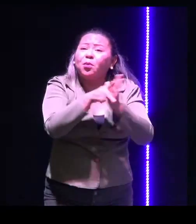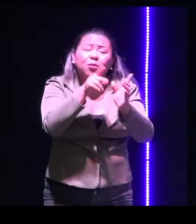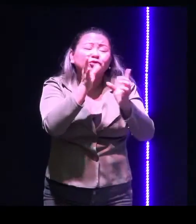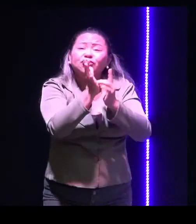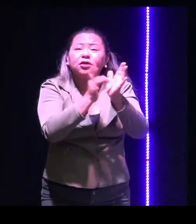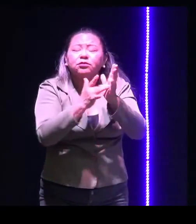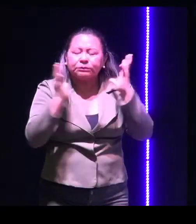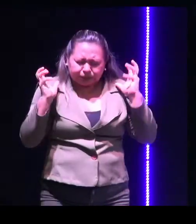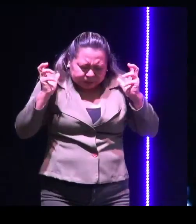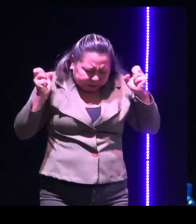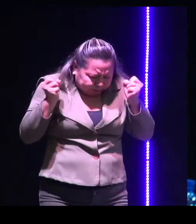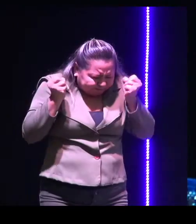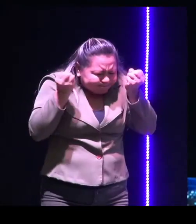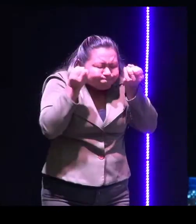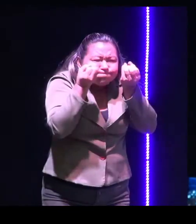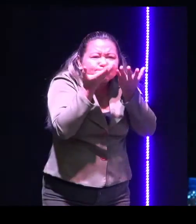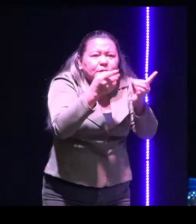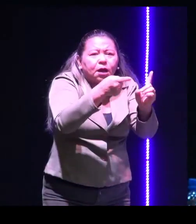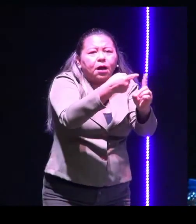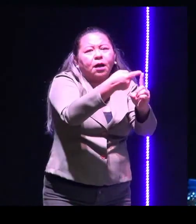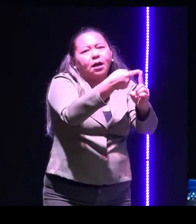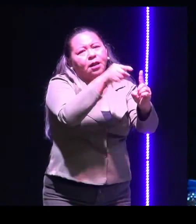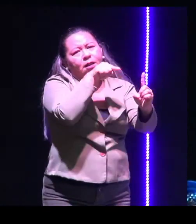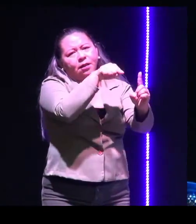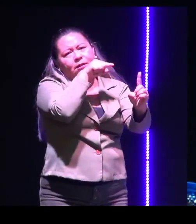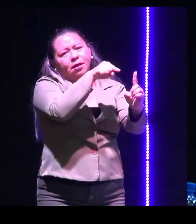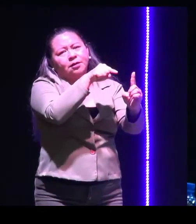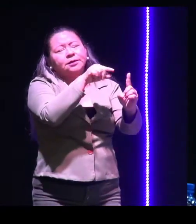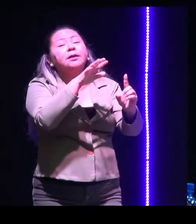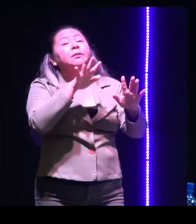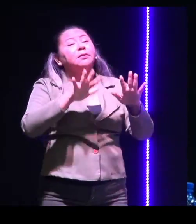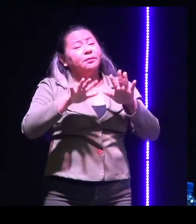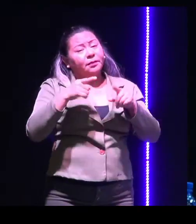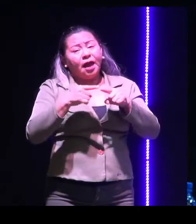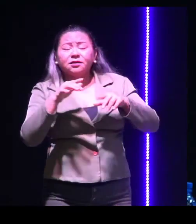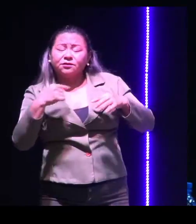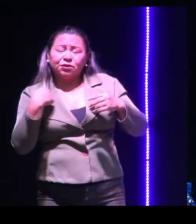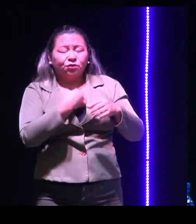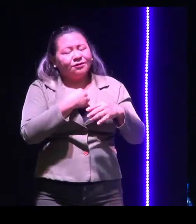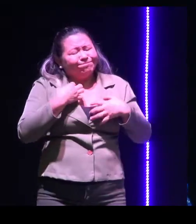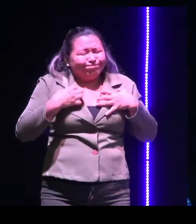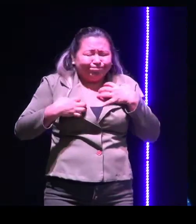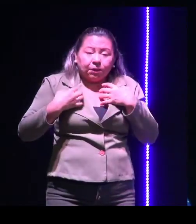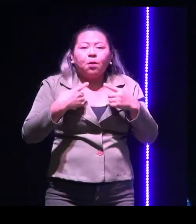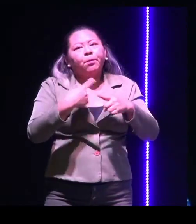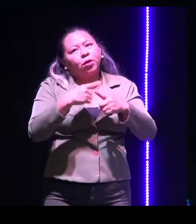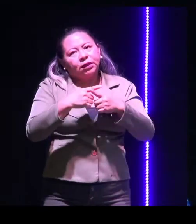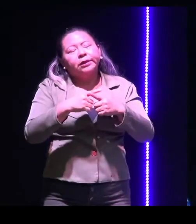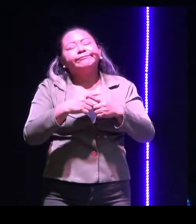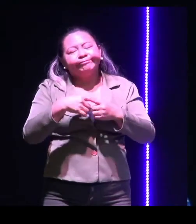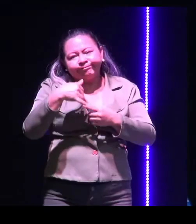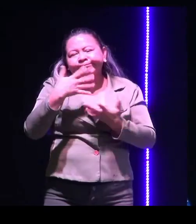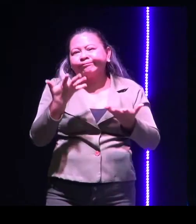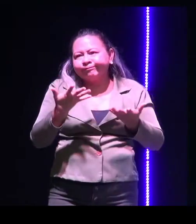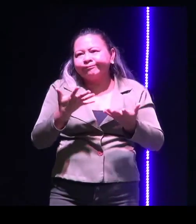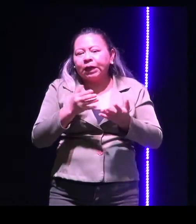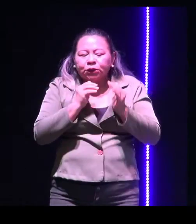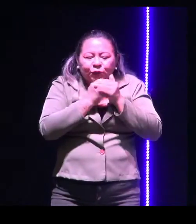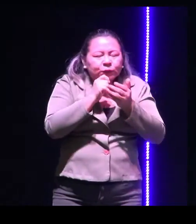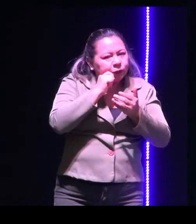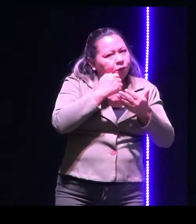esse peso e esse fardo que muitas vezes tem nos atormentado pelo fato de nós não termos confessado os nossos